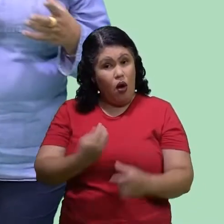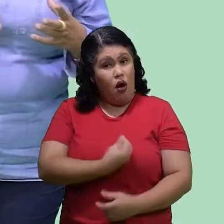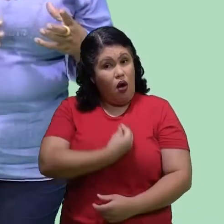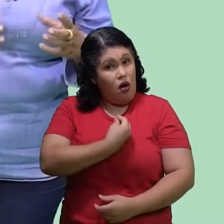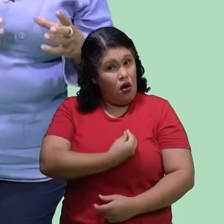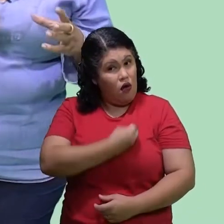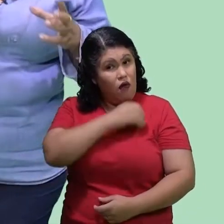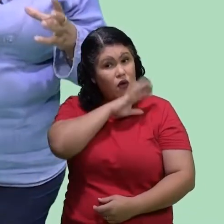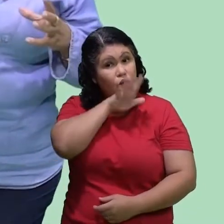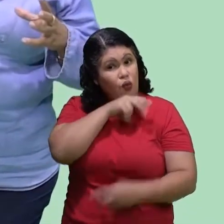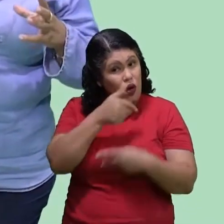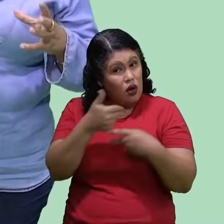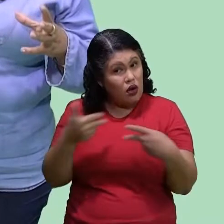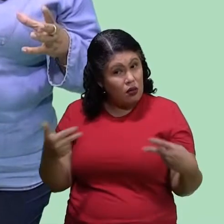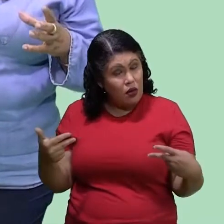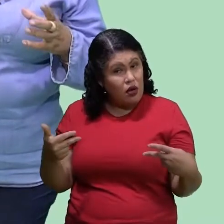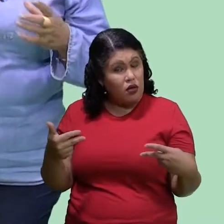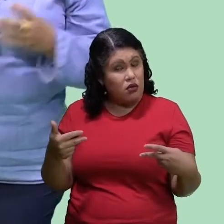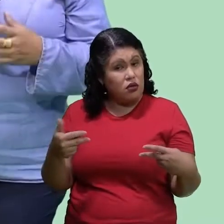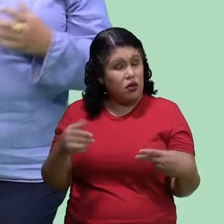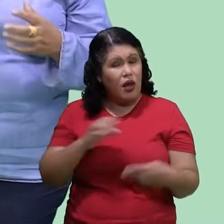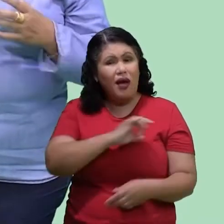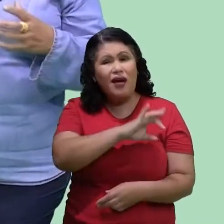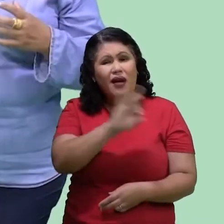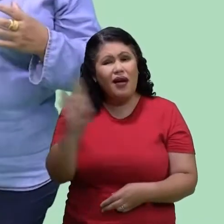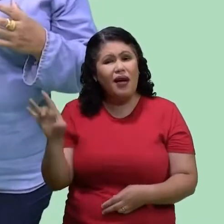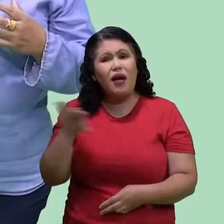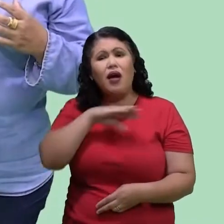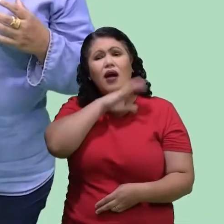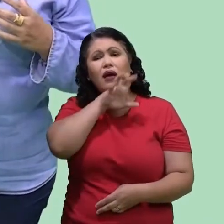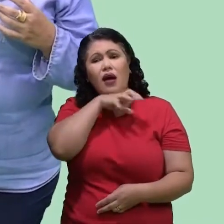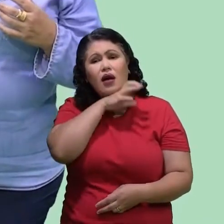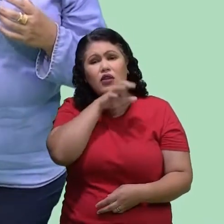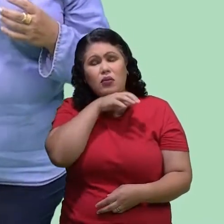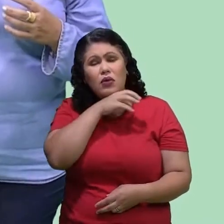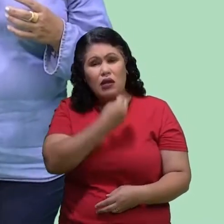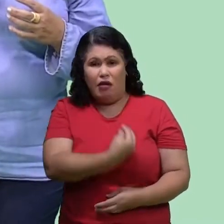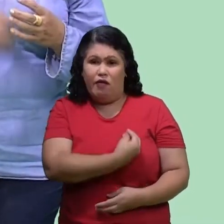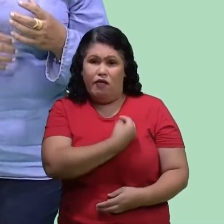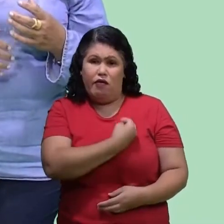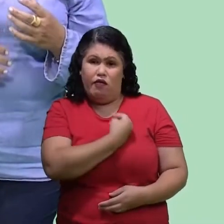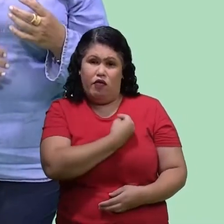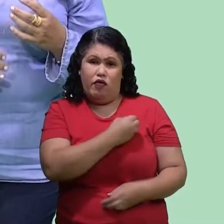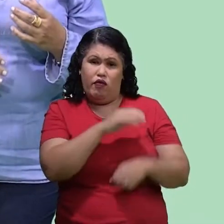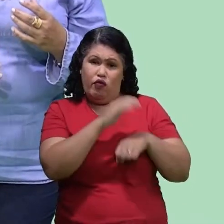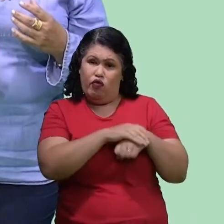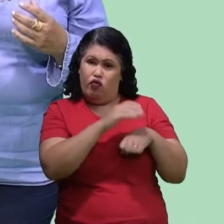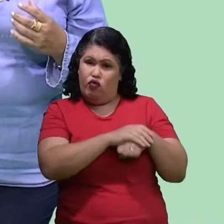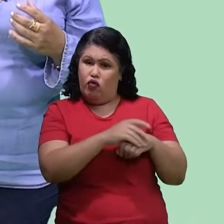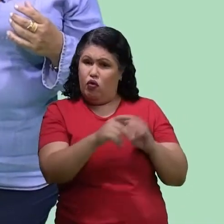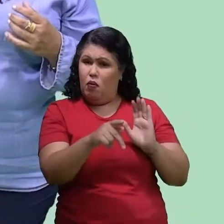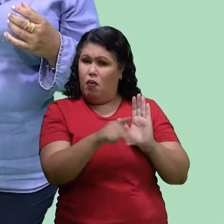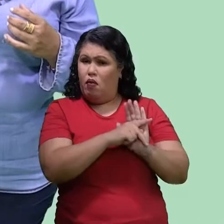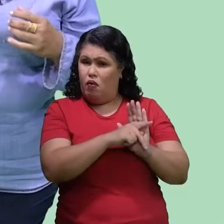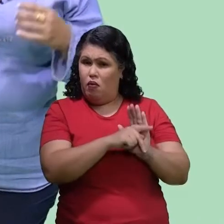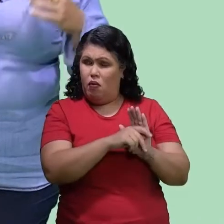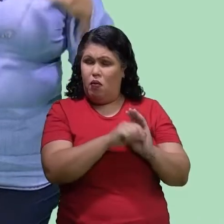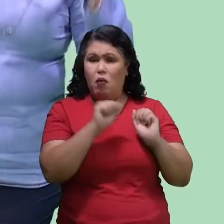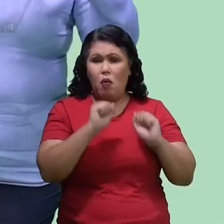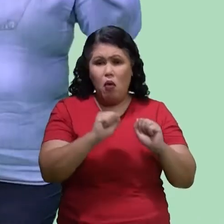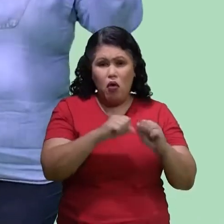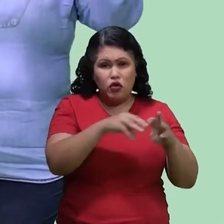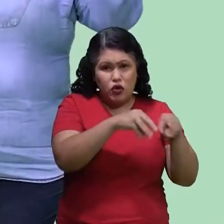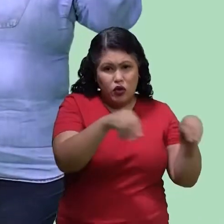Esses animais, eles são muito pensados em como é que eles vivem. Eles vivem na água, eles vivem na terra,